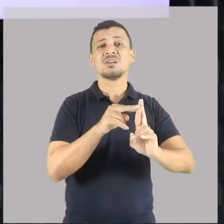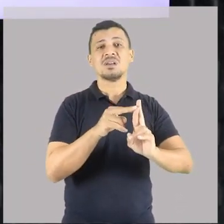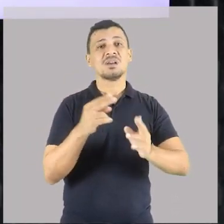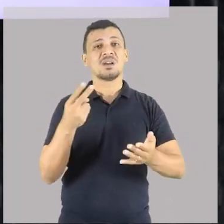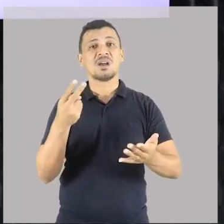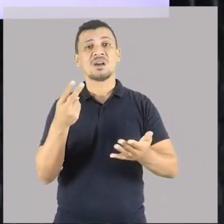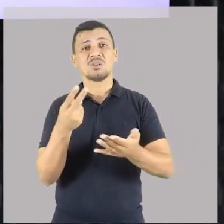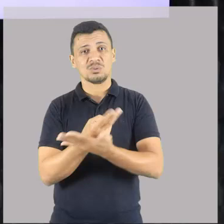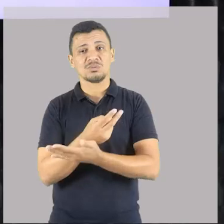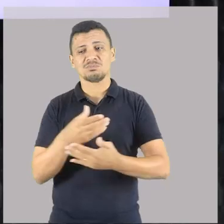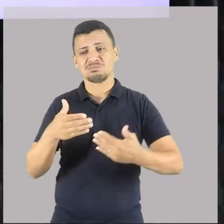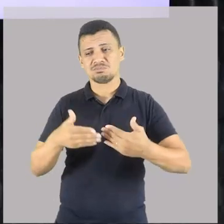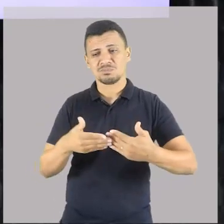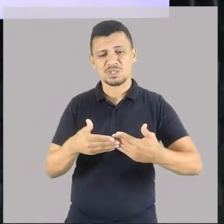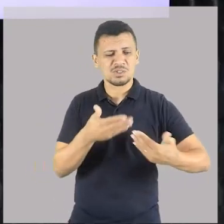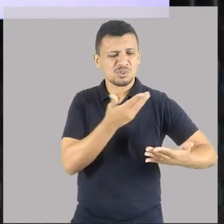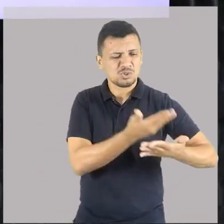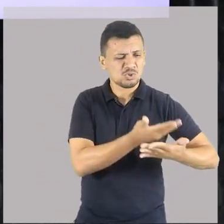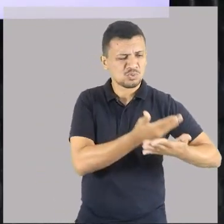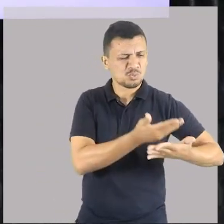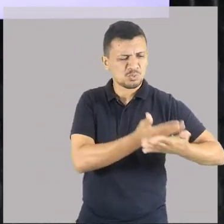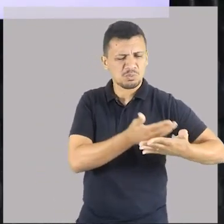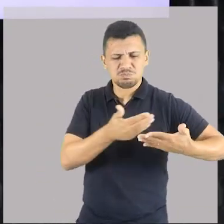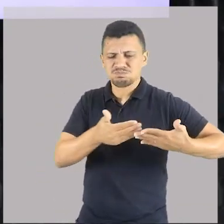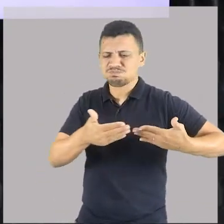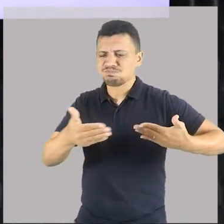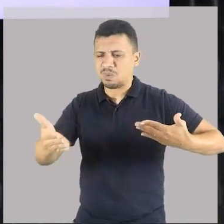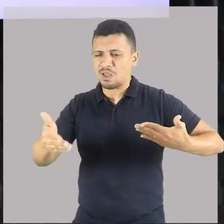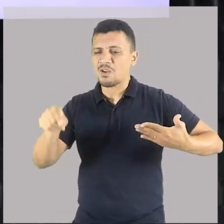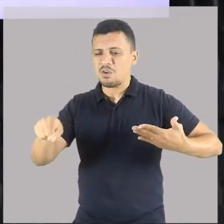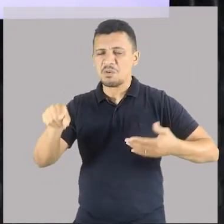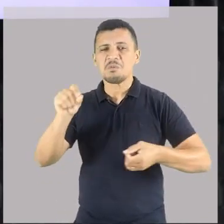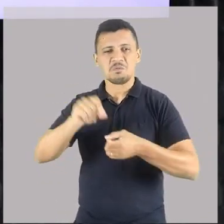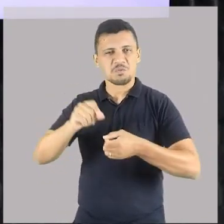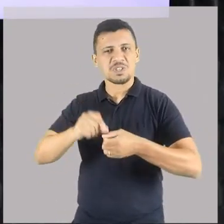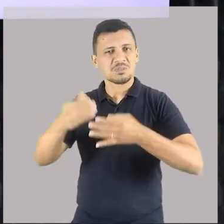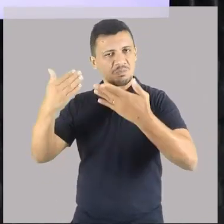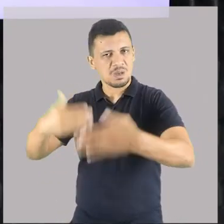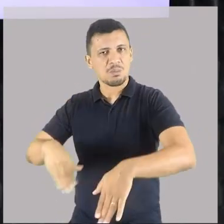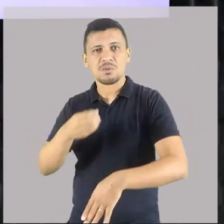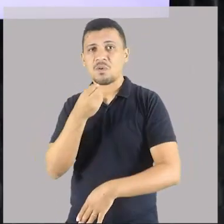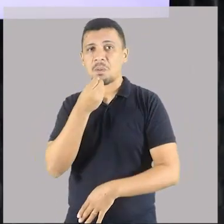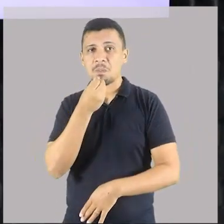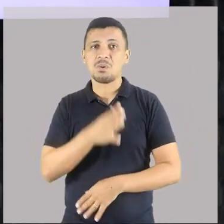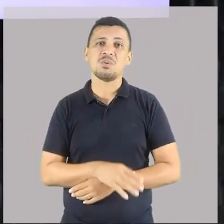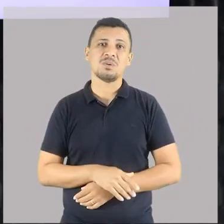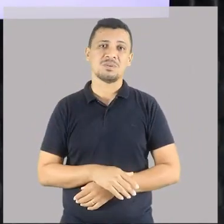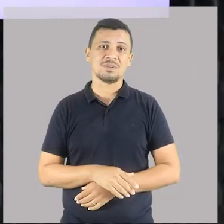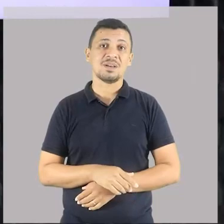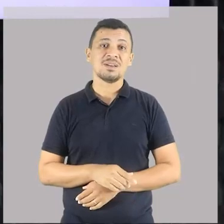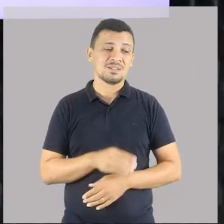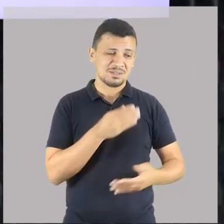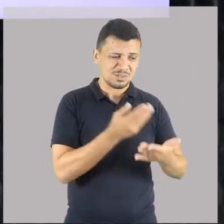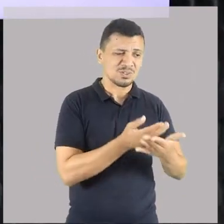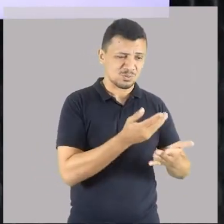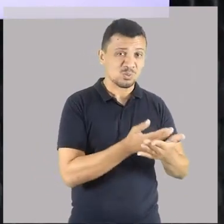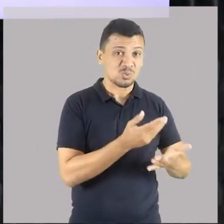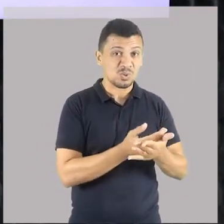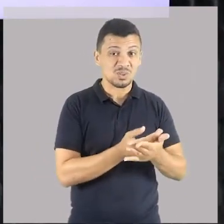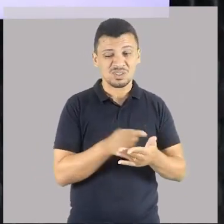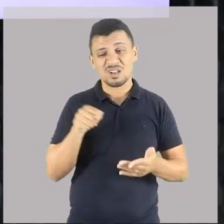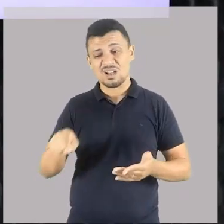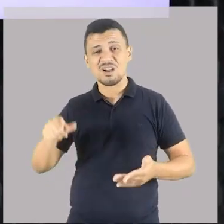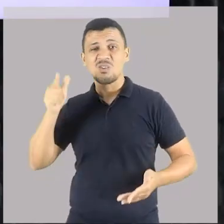consequência, certo? Estudou tanto que fez boa prova. É uma consequência de estudar. Então, essa é a referência